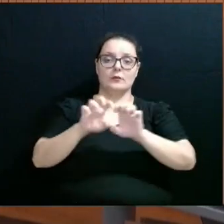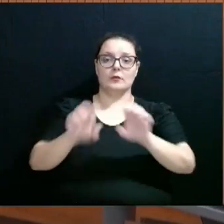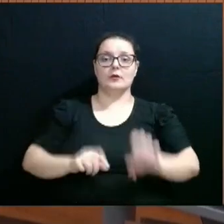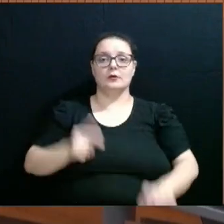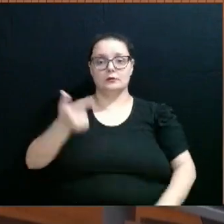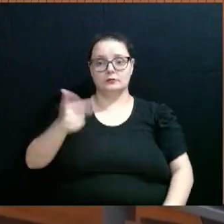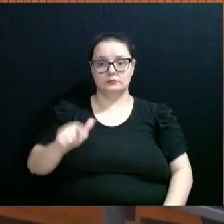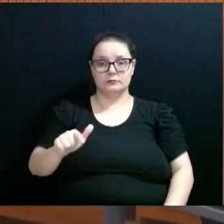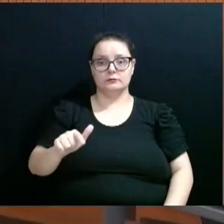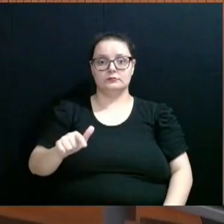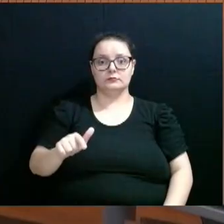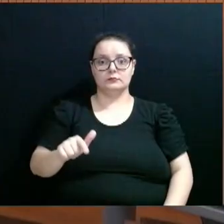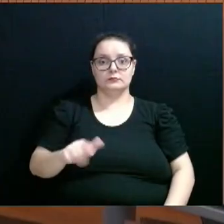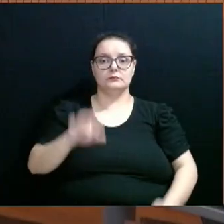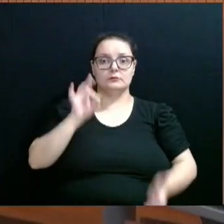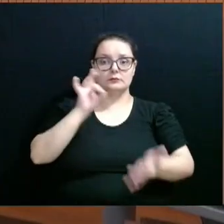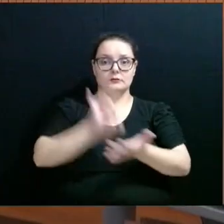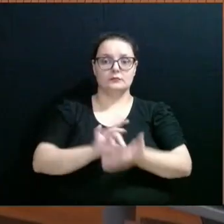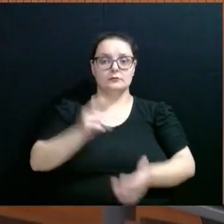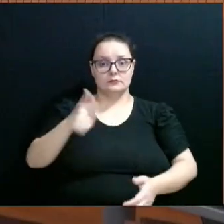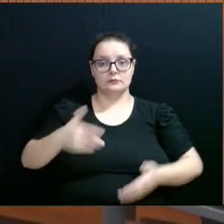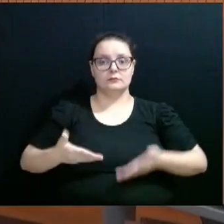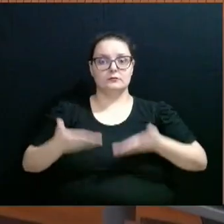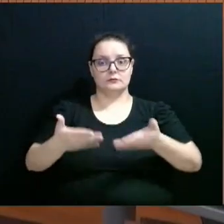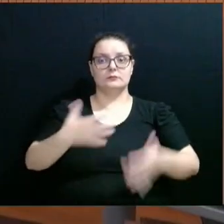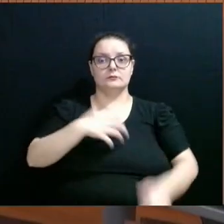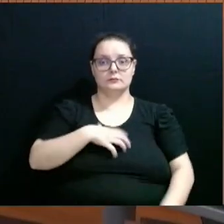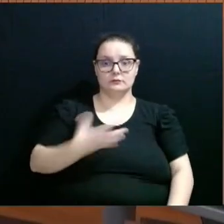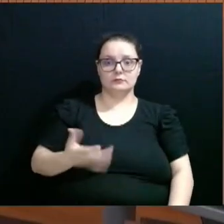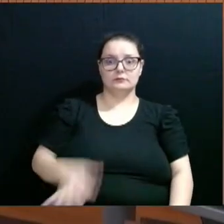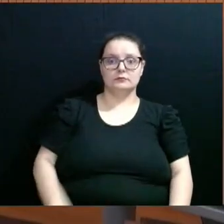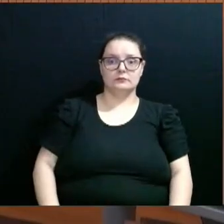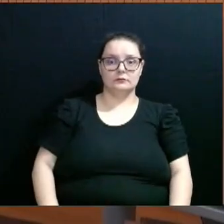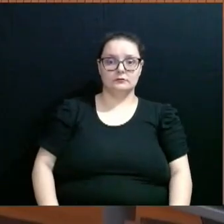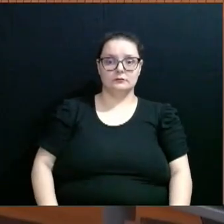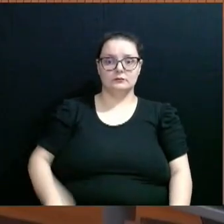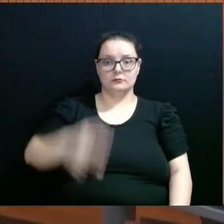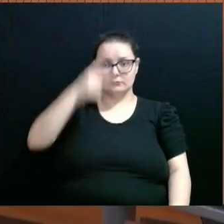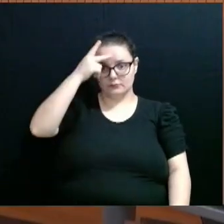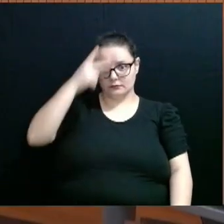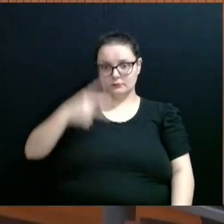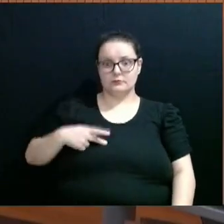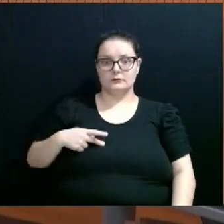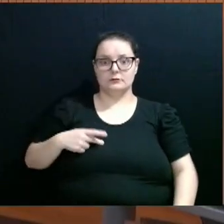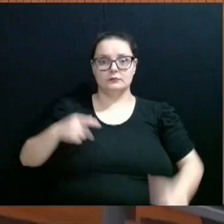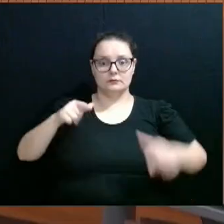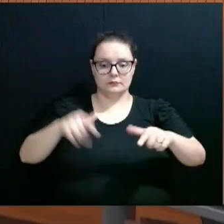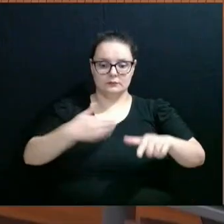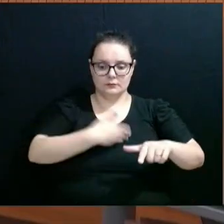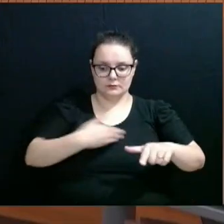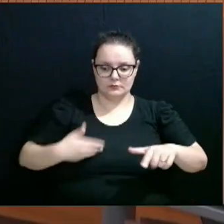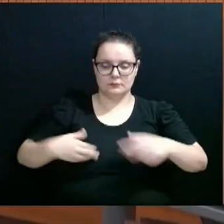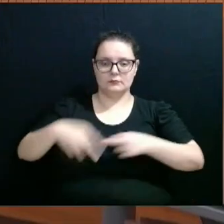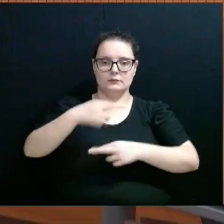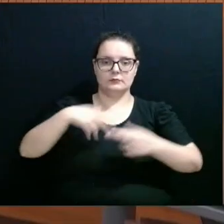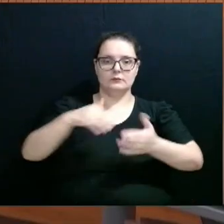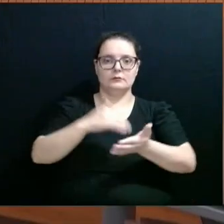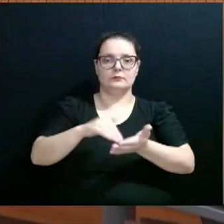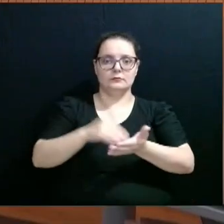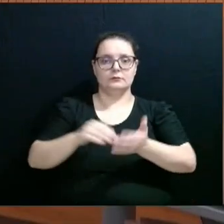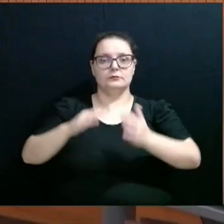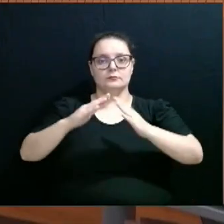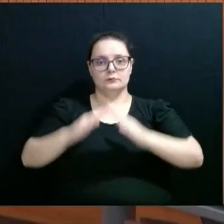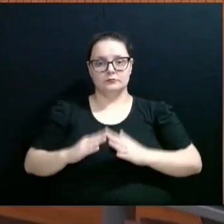de fato, dar condições à própria máquina pública, no que se refere à Secretaria de Habitação,